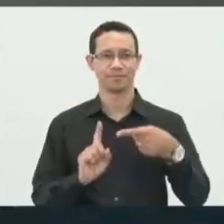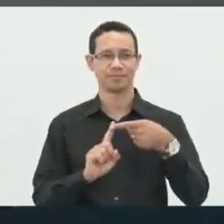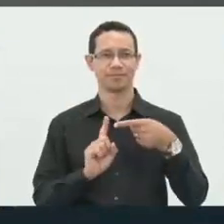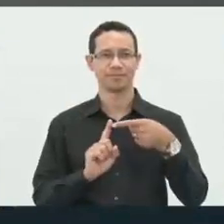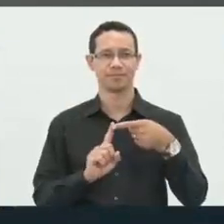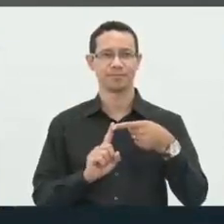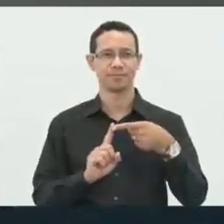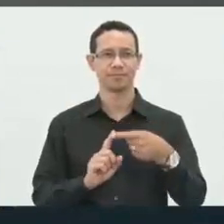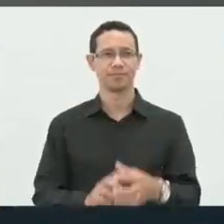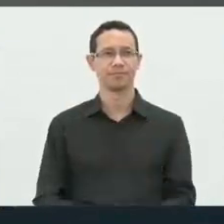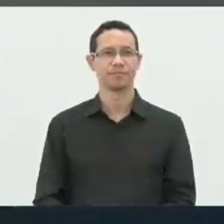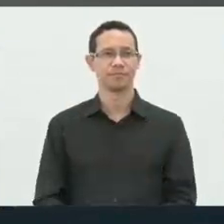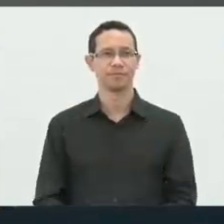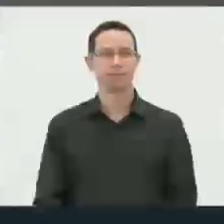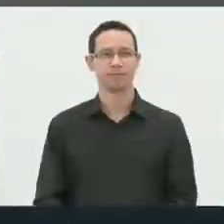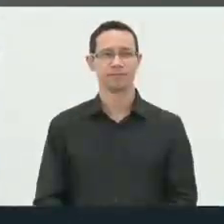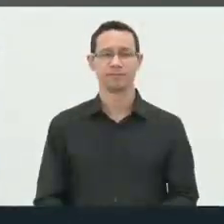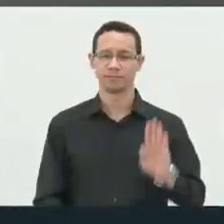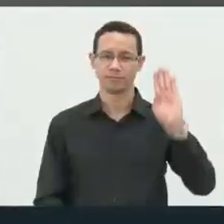pela ordem vereadora Janete